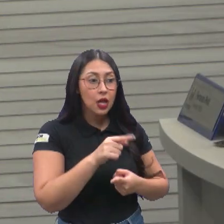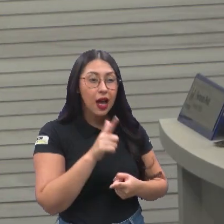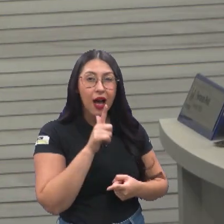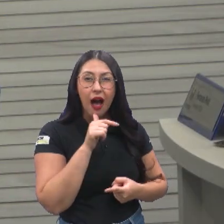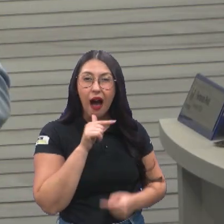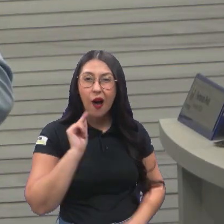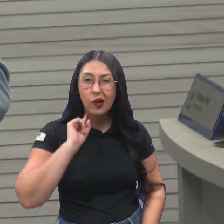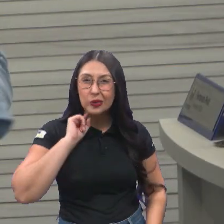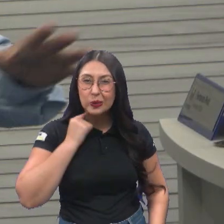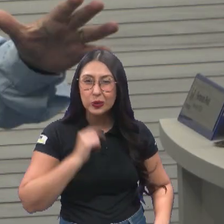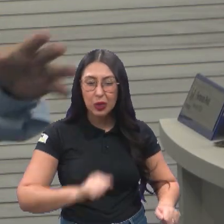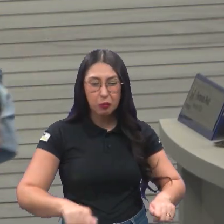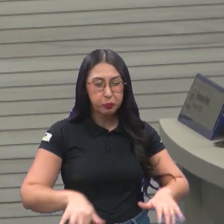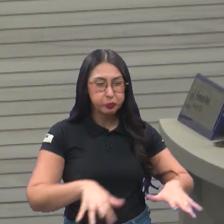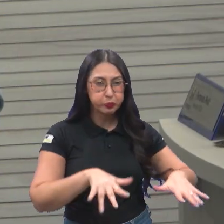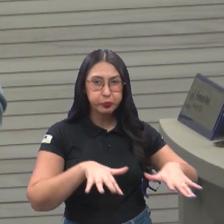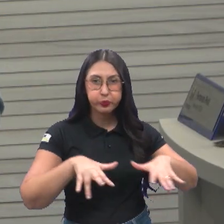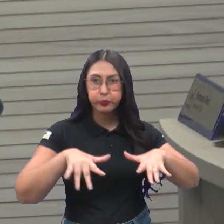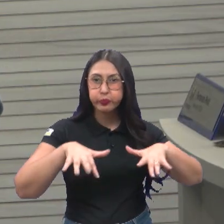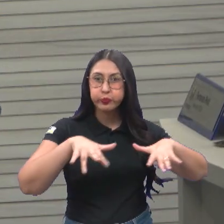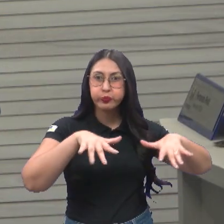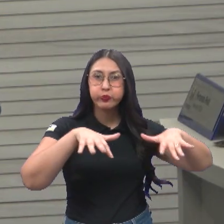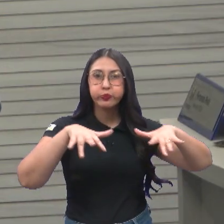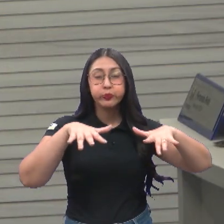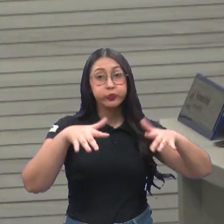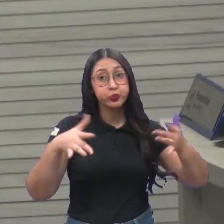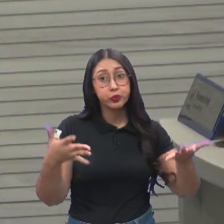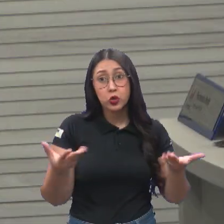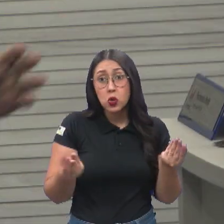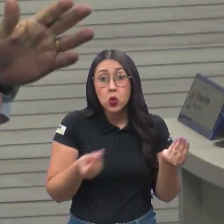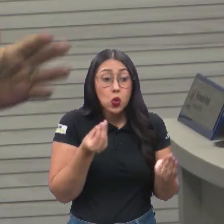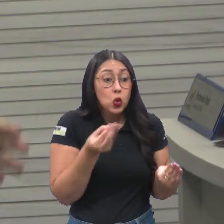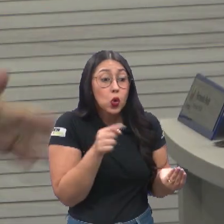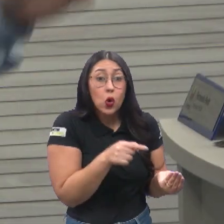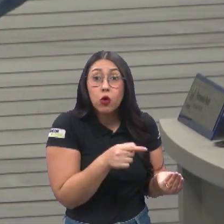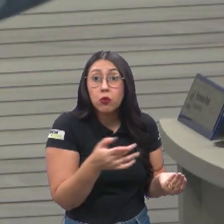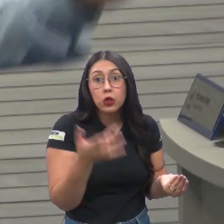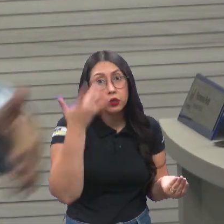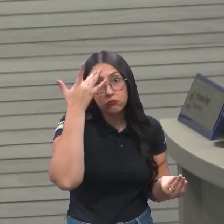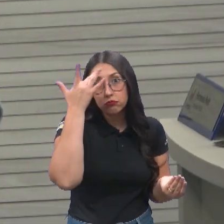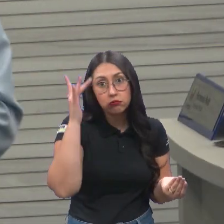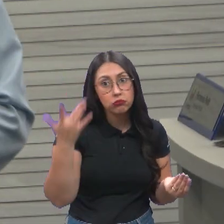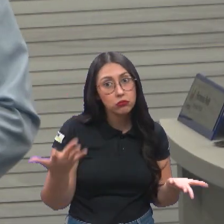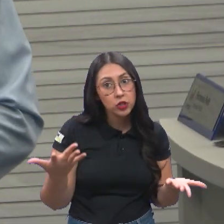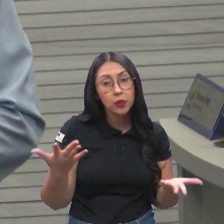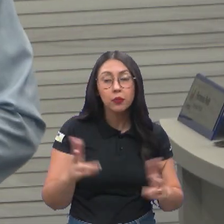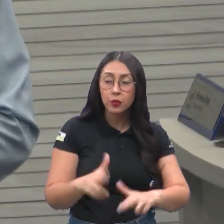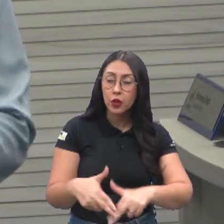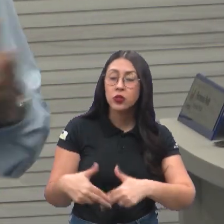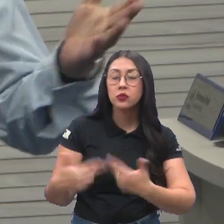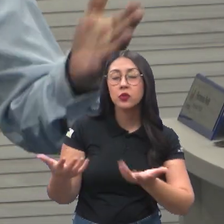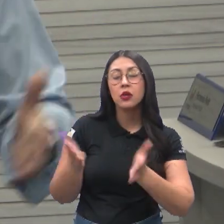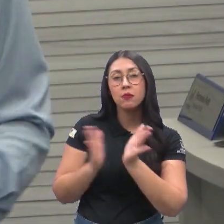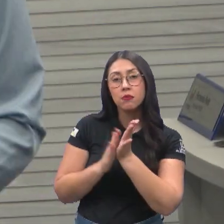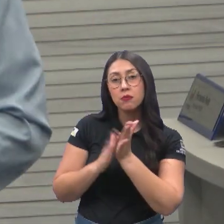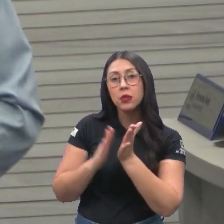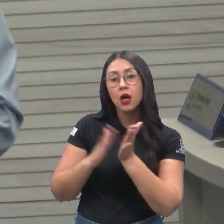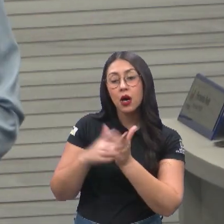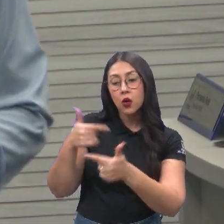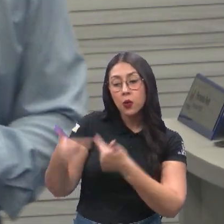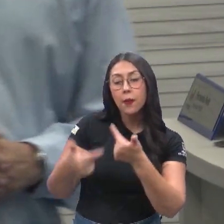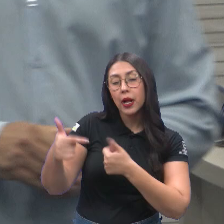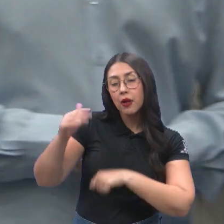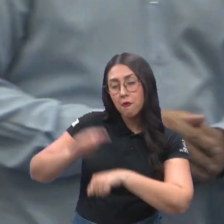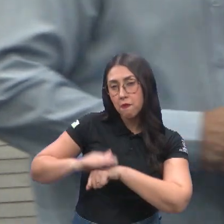água parada, sabe-se lá, a condição daquela água. Então fica registrado, parabenizar, e que o serviço possa ser executado.